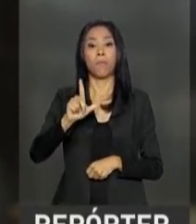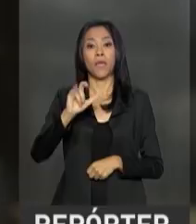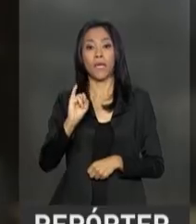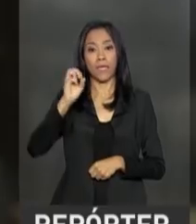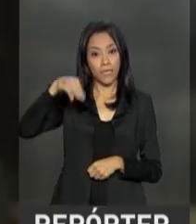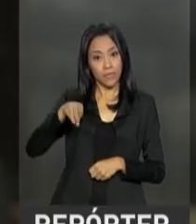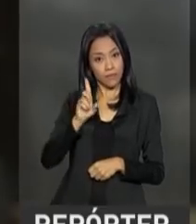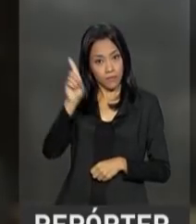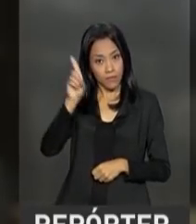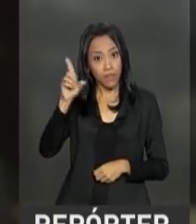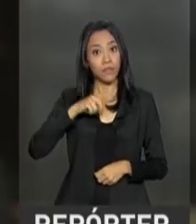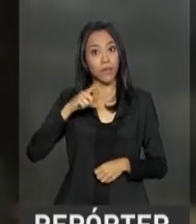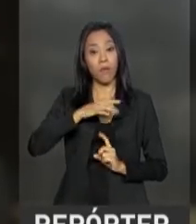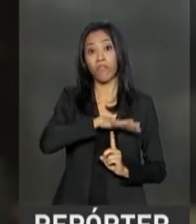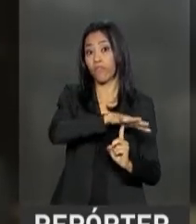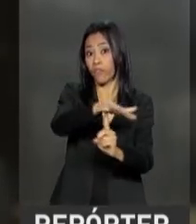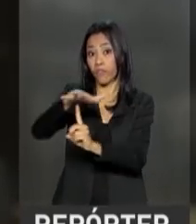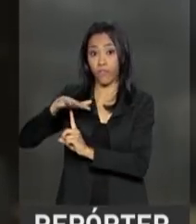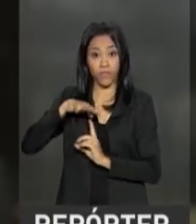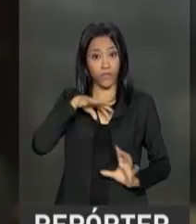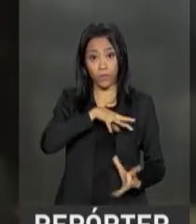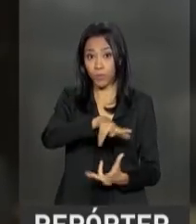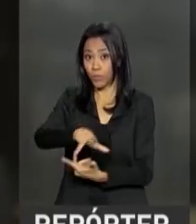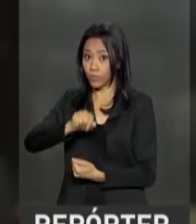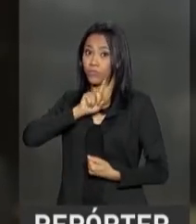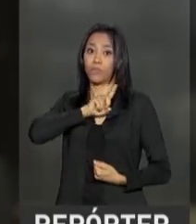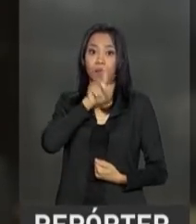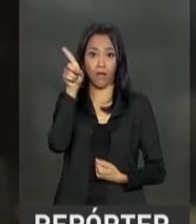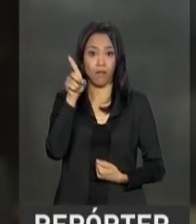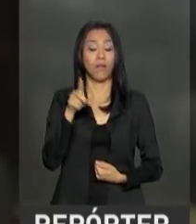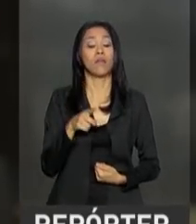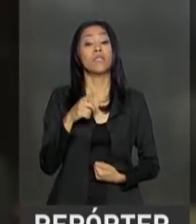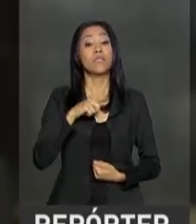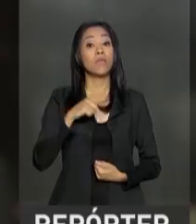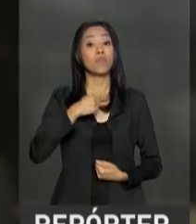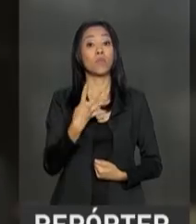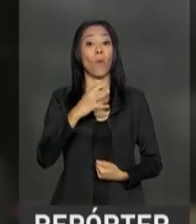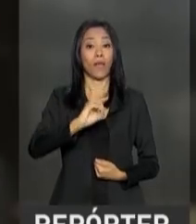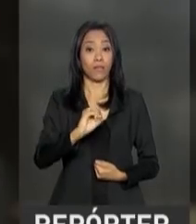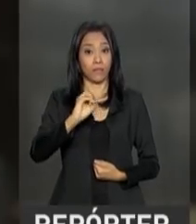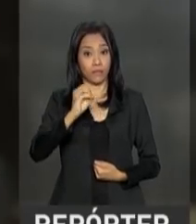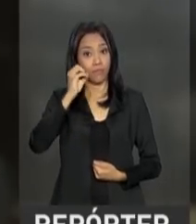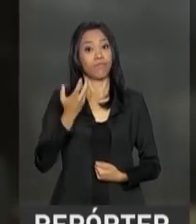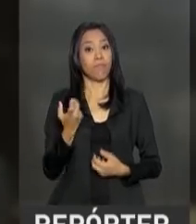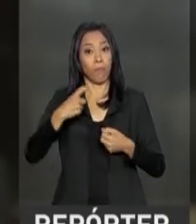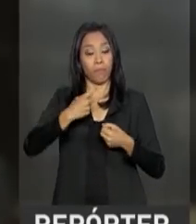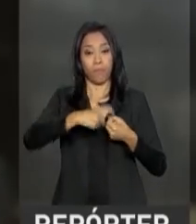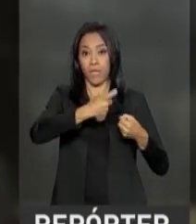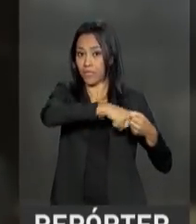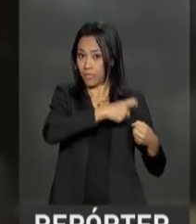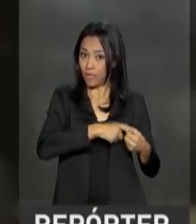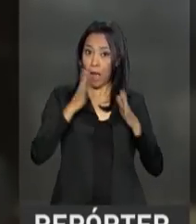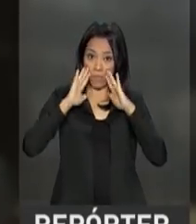esforço grande na maior feira do mundo na feira que movimenta 6 bilhões de dólares estamos lá com 40 parceiros vendendo brasil a